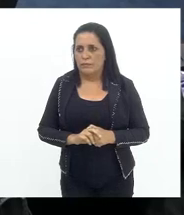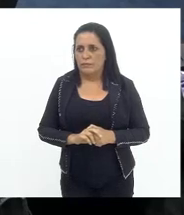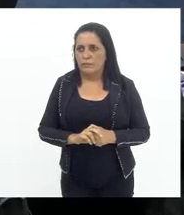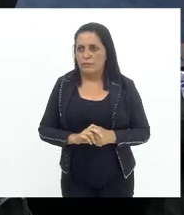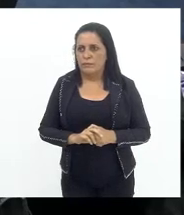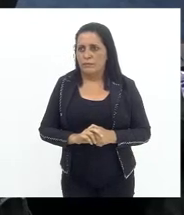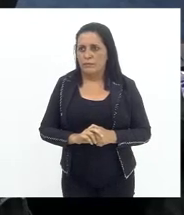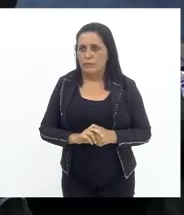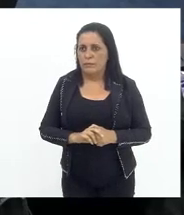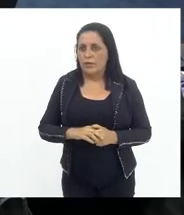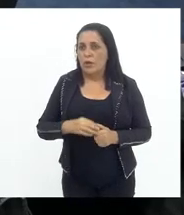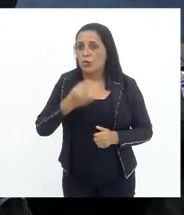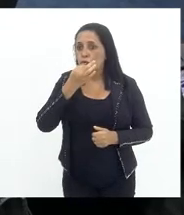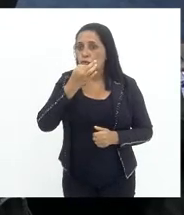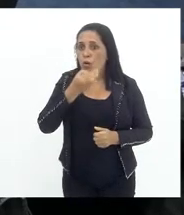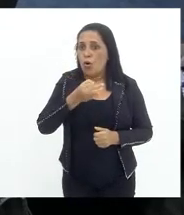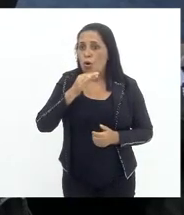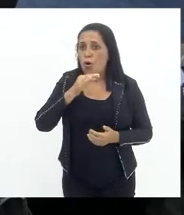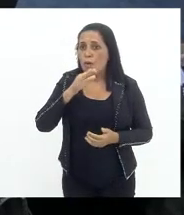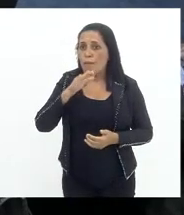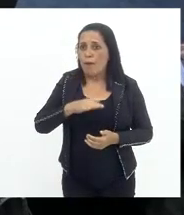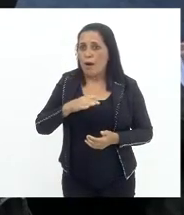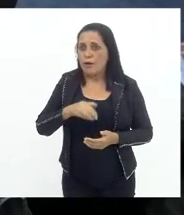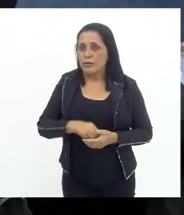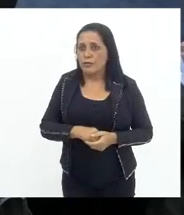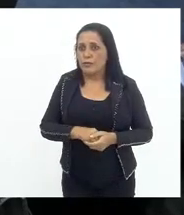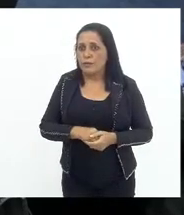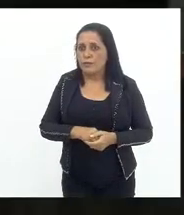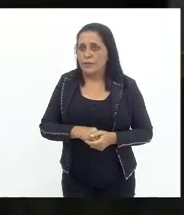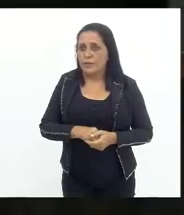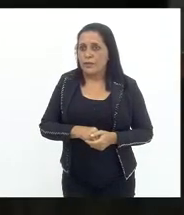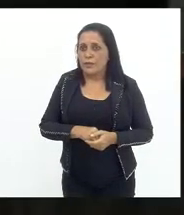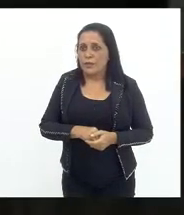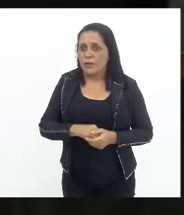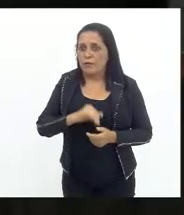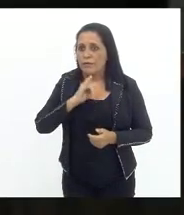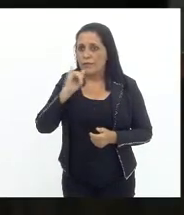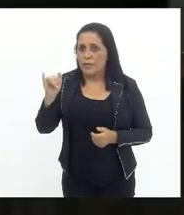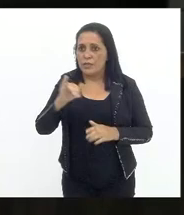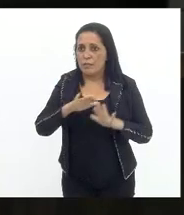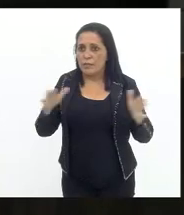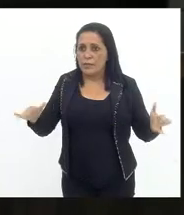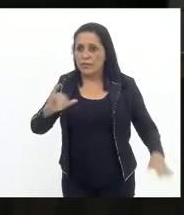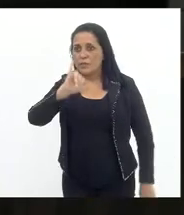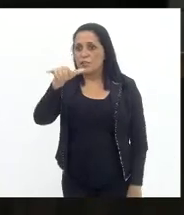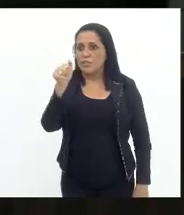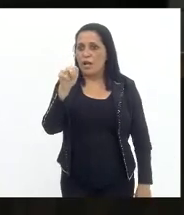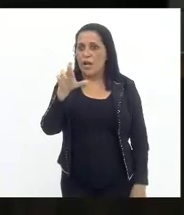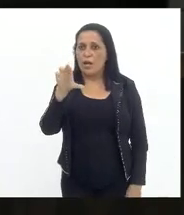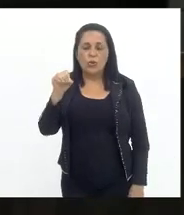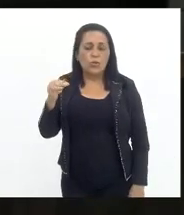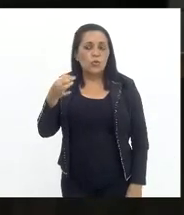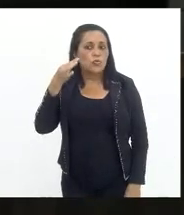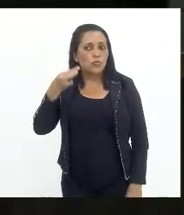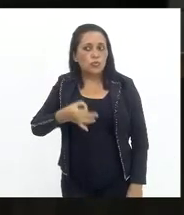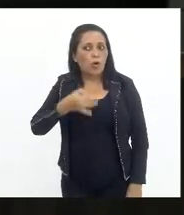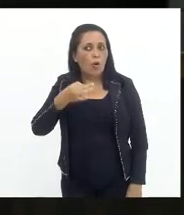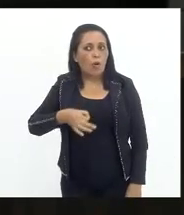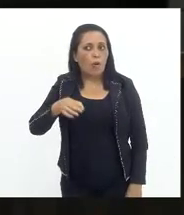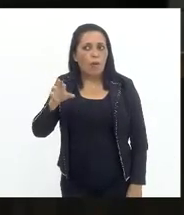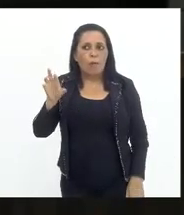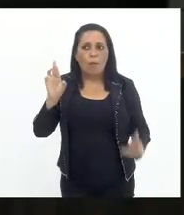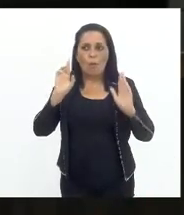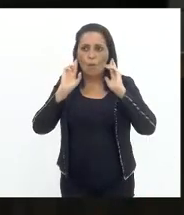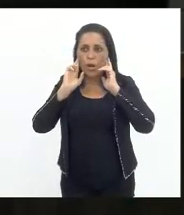Tá muito baixo. Então, eu estou chamando a atenção da mesa. Jairo. Senhor som,